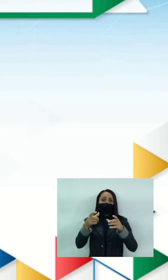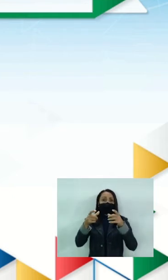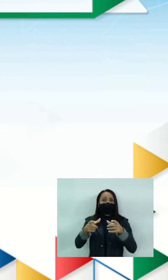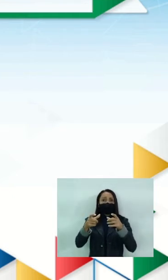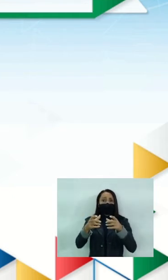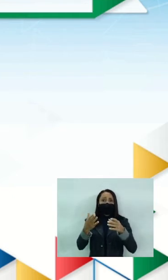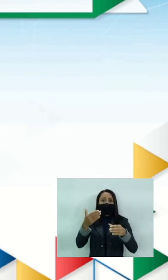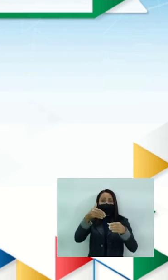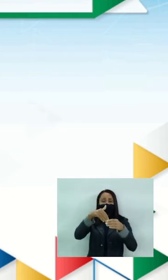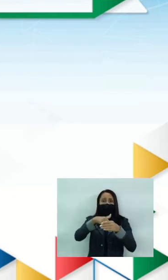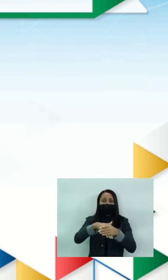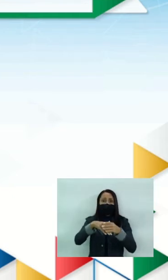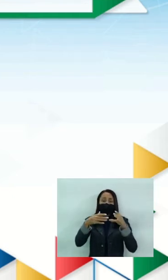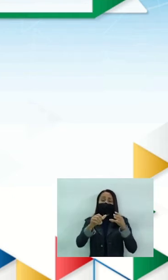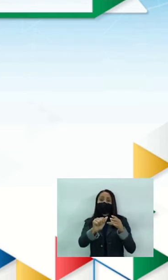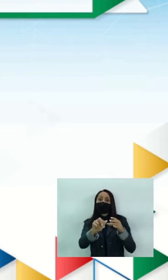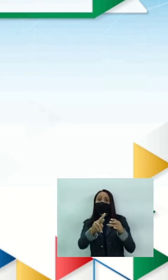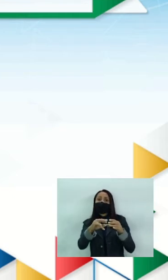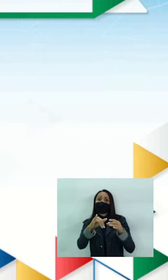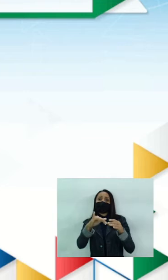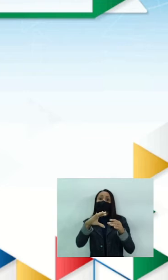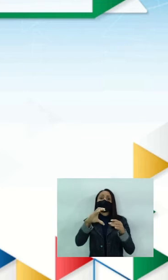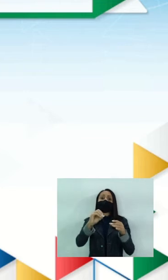dentro dos círculos polares árticos